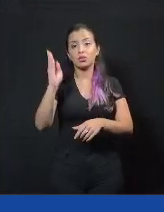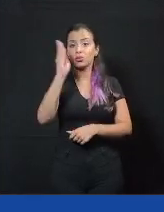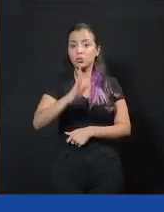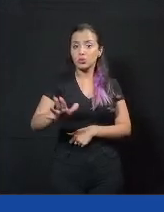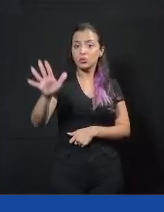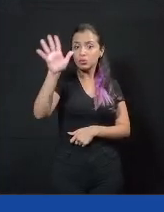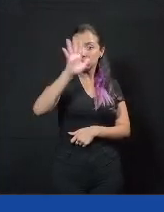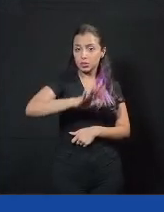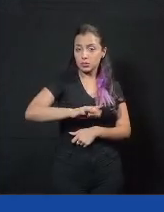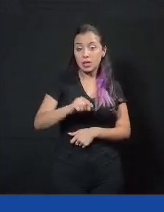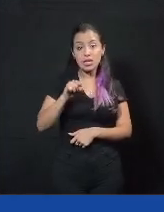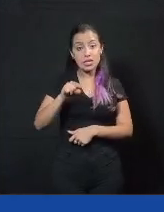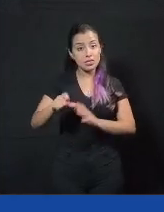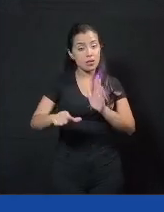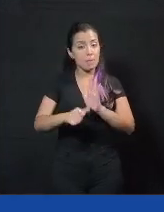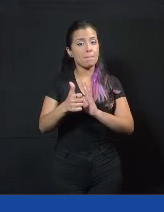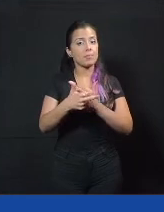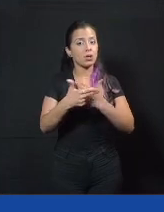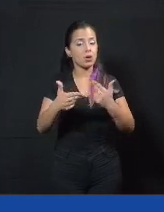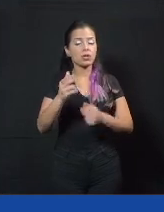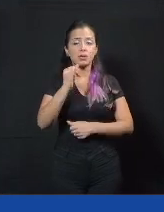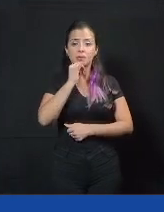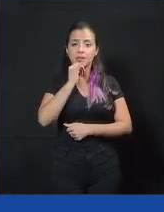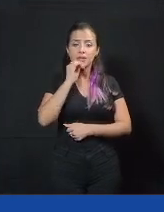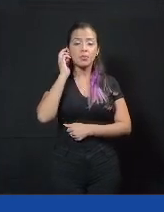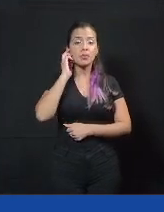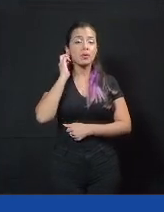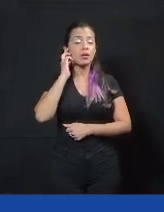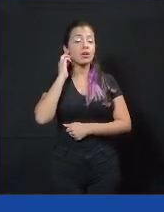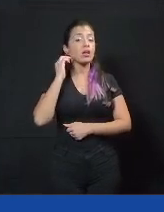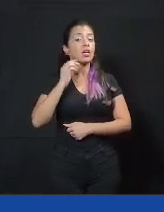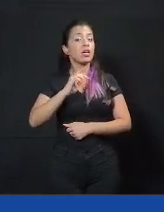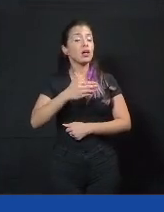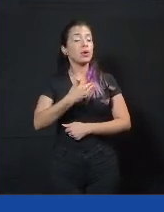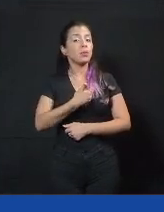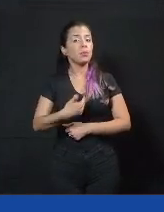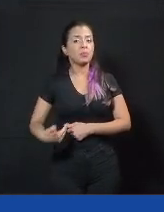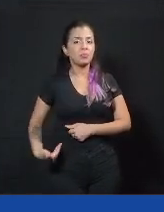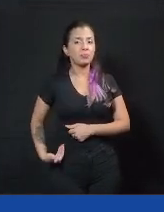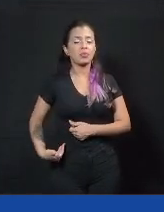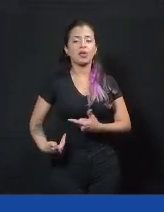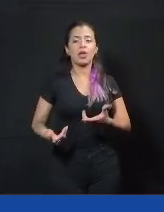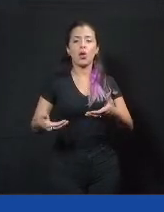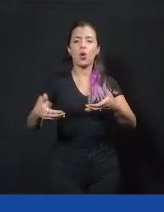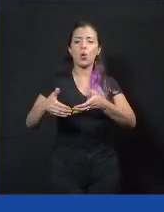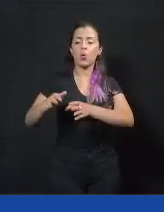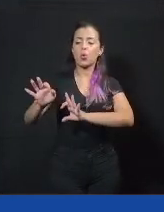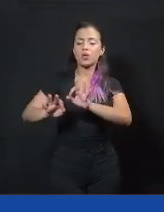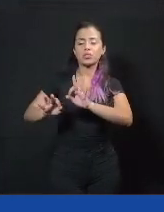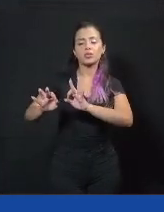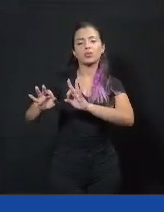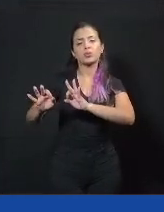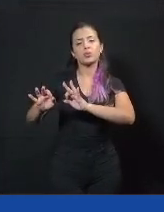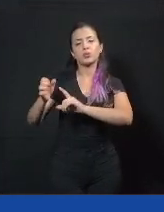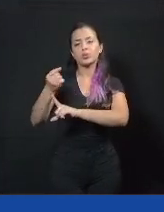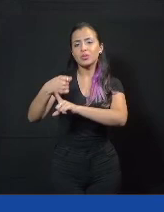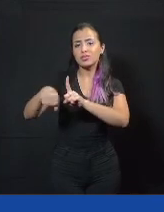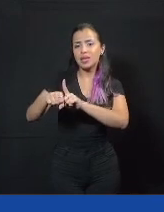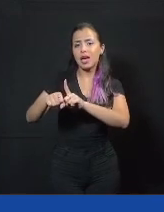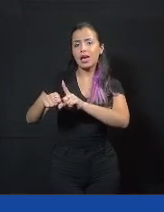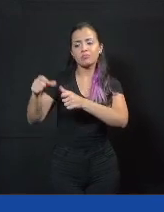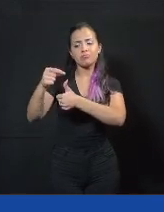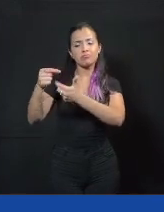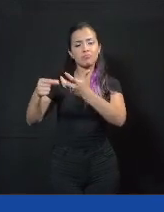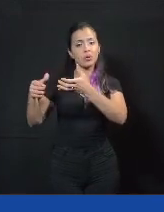Os governos, a sociedade civil, o empresariado, as organizações sociais precisam assumir